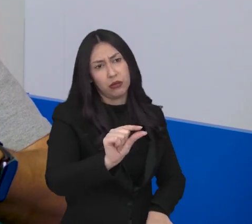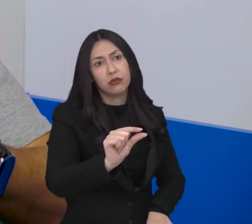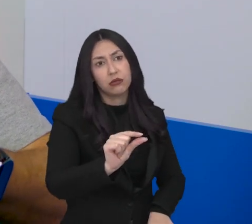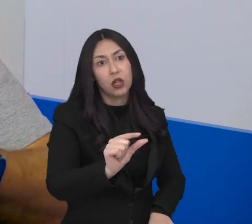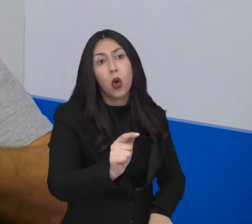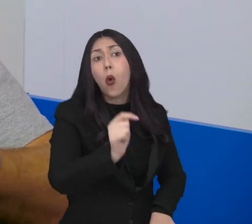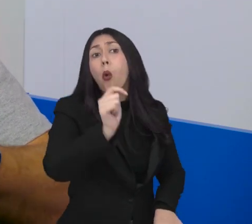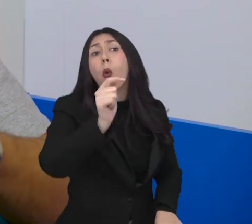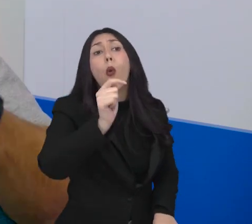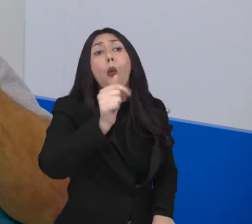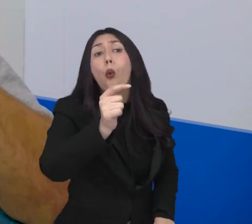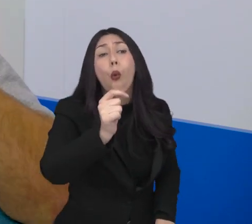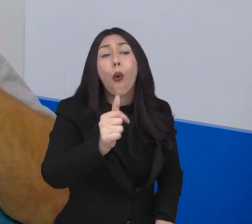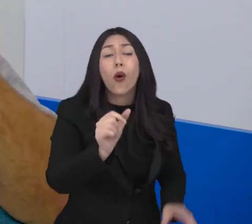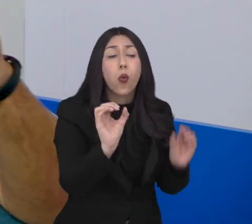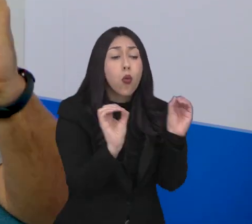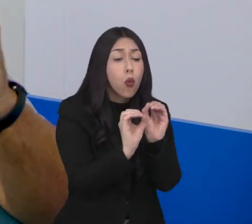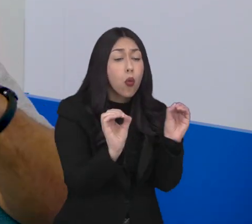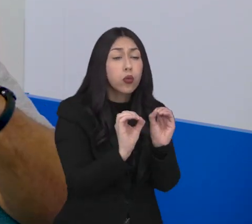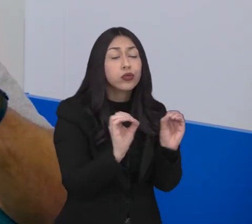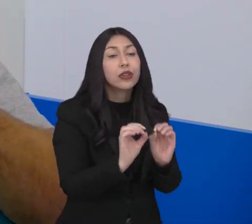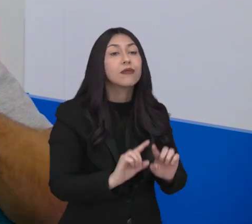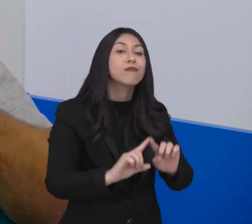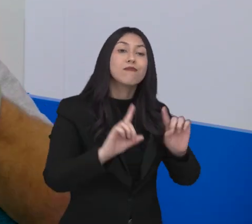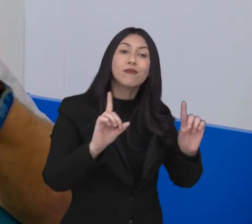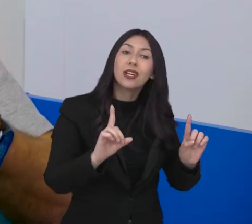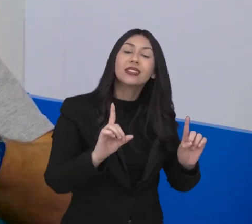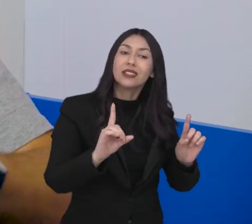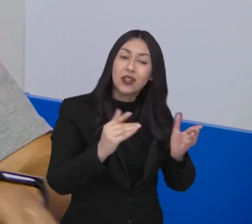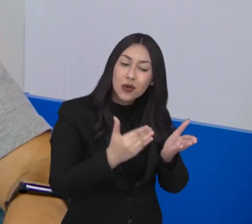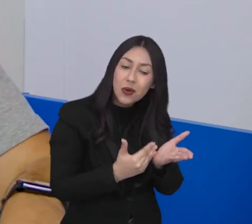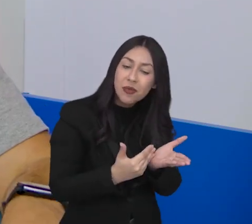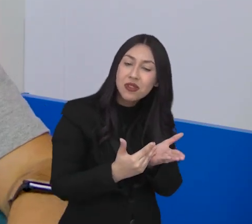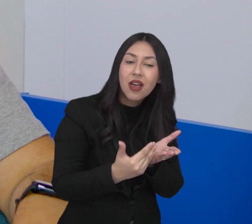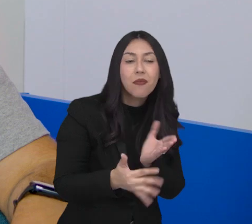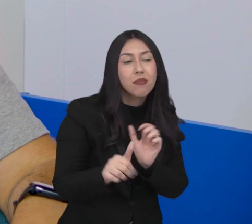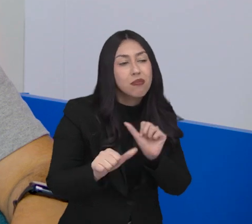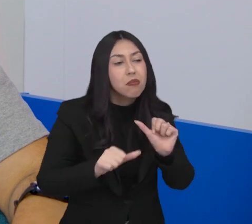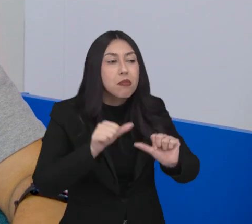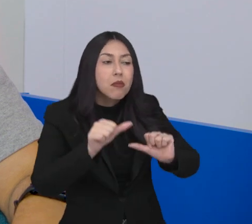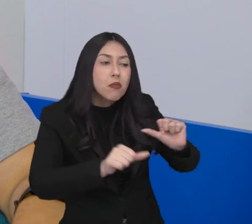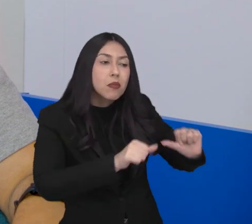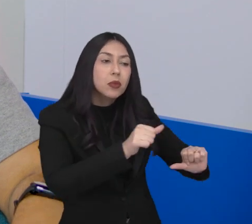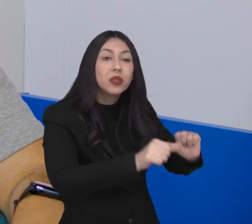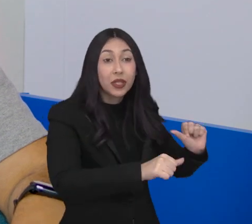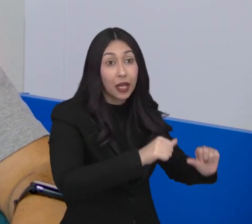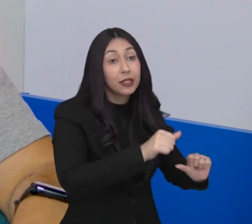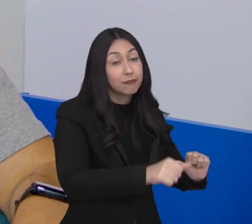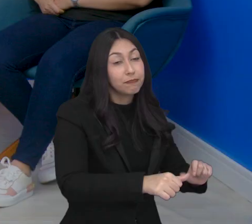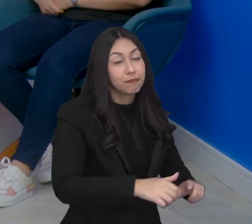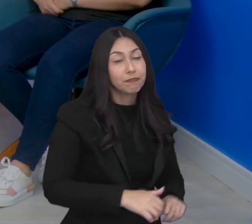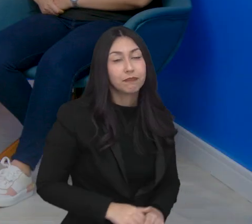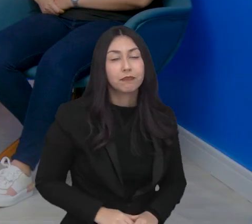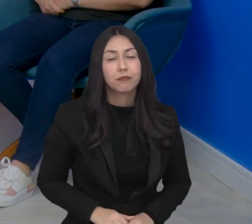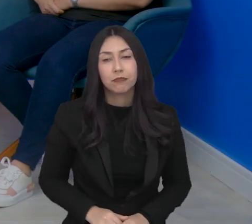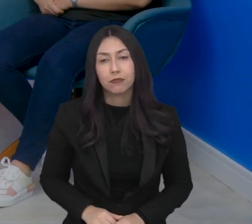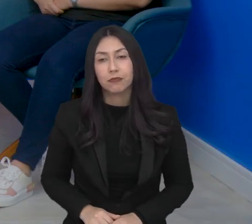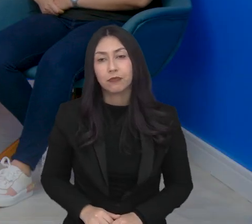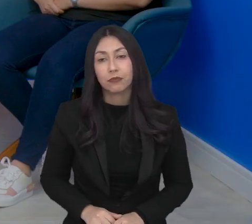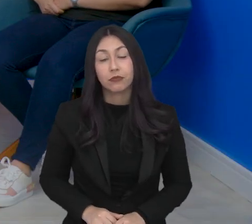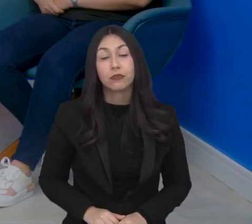mas o impacto é mínimo. Então, até algumas correções de terminologias foram possíveis a gente analisar, tá?